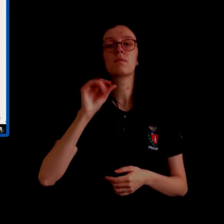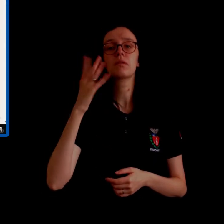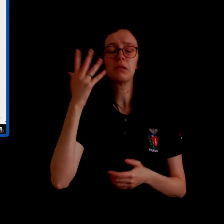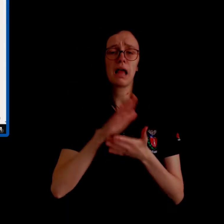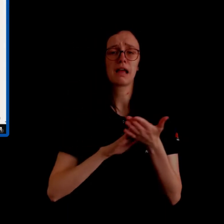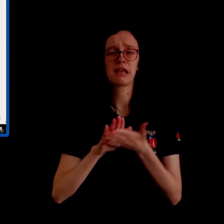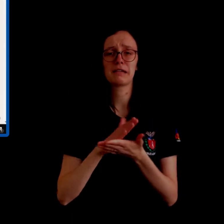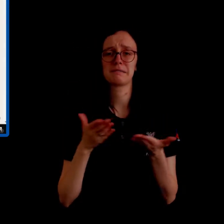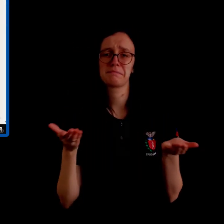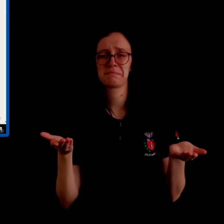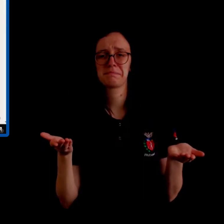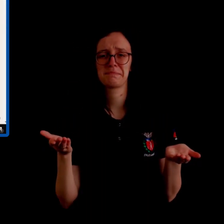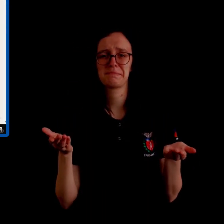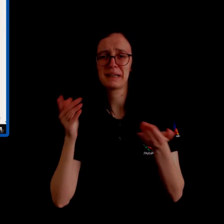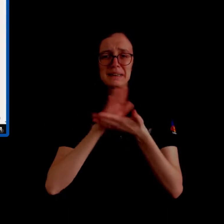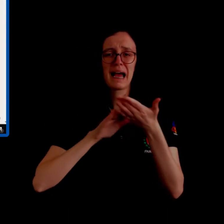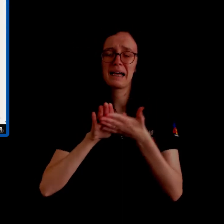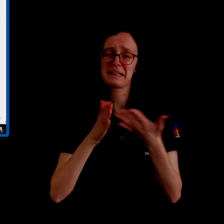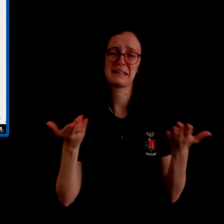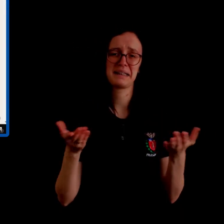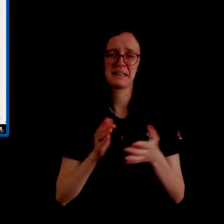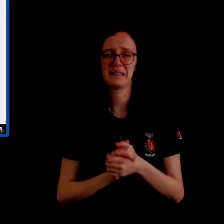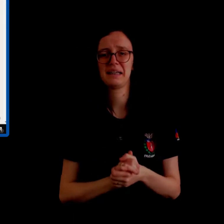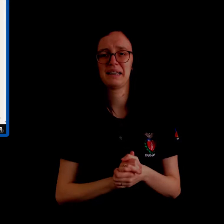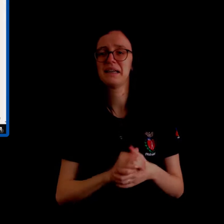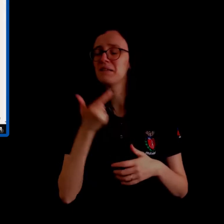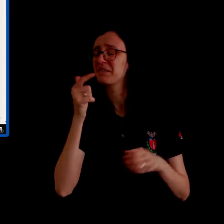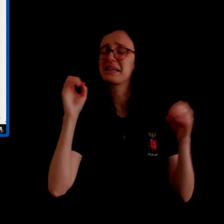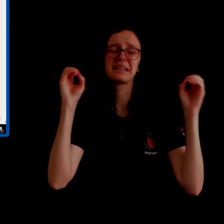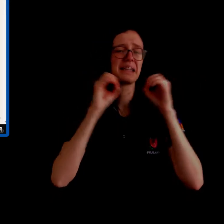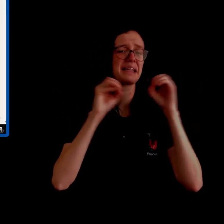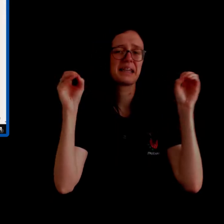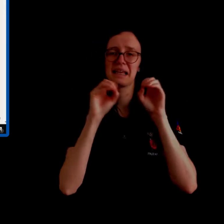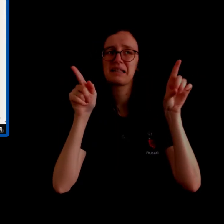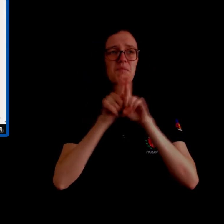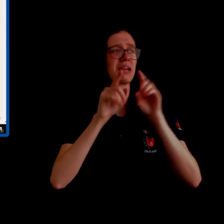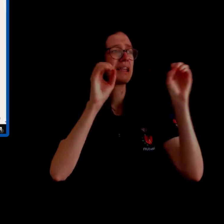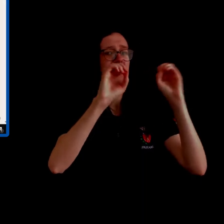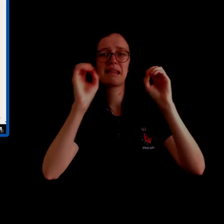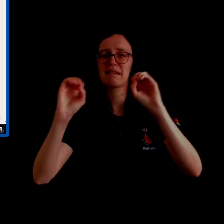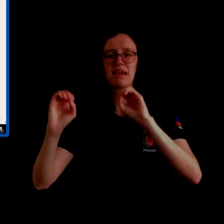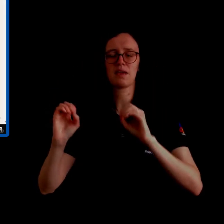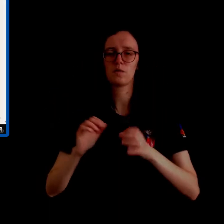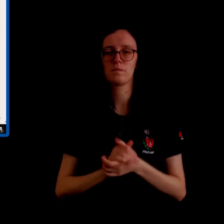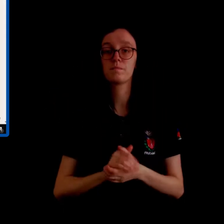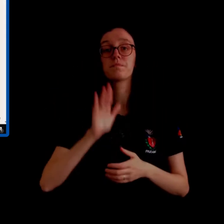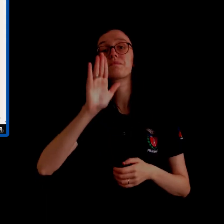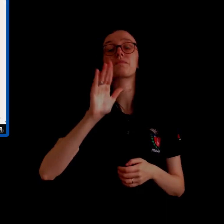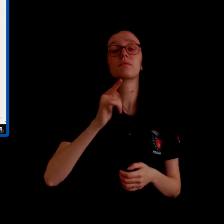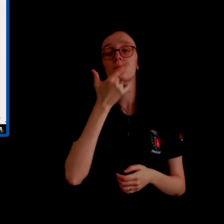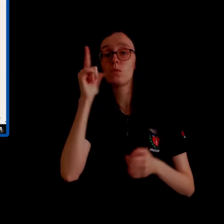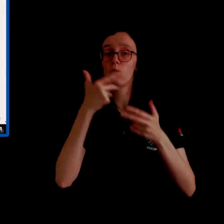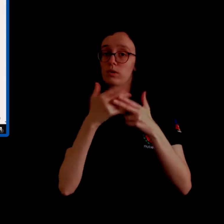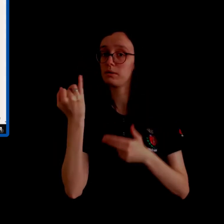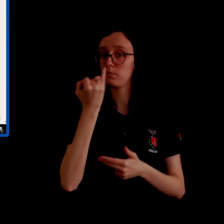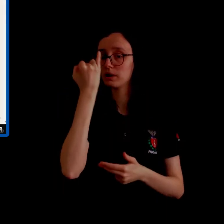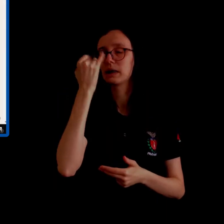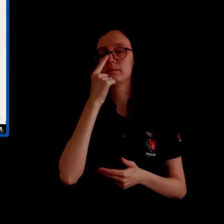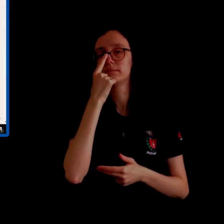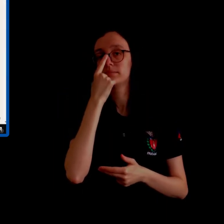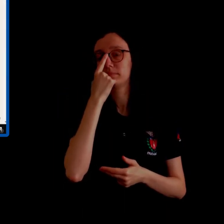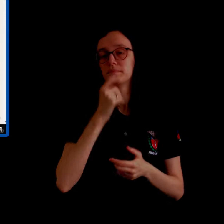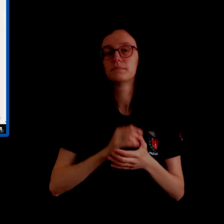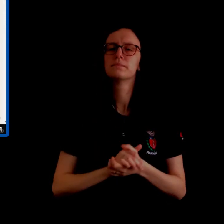Nada. Nada. Não vai ter transtorno de nada nem para ninguém. Outra coisa importante.